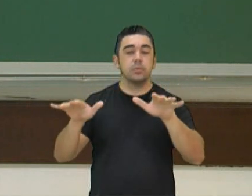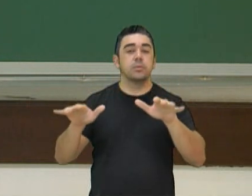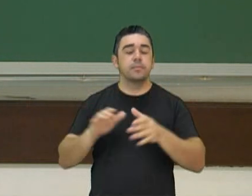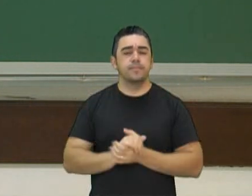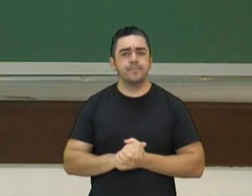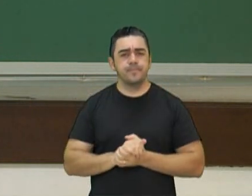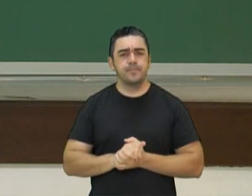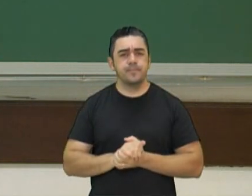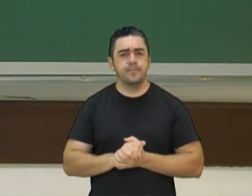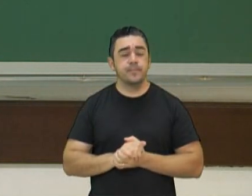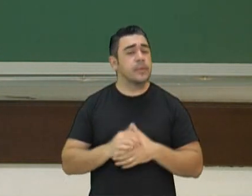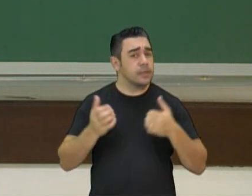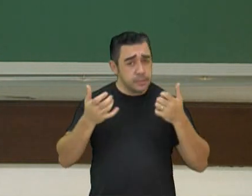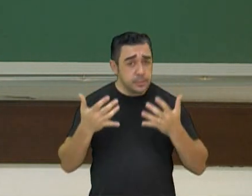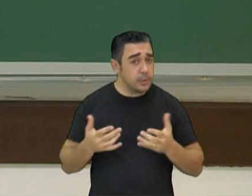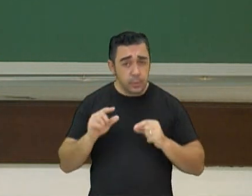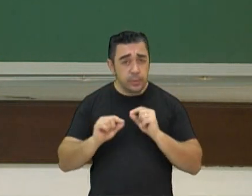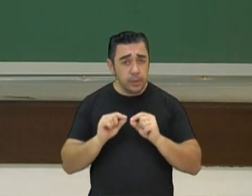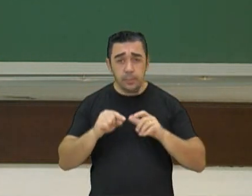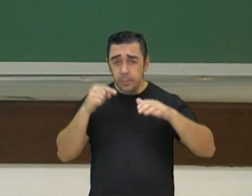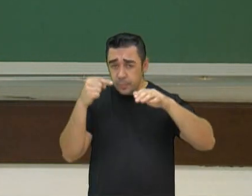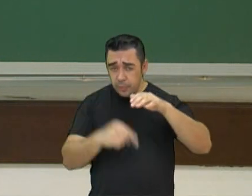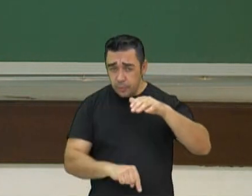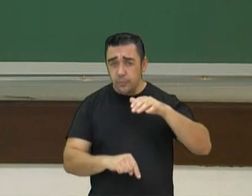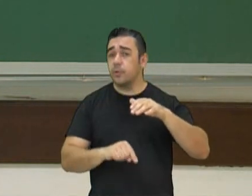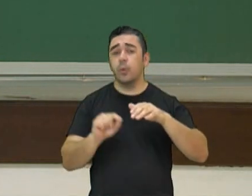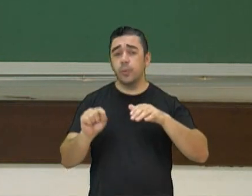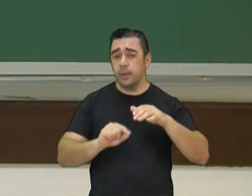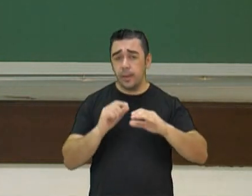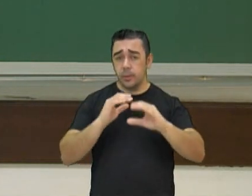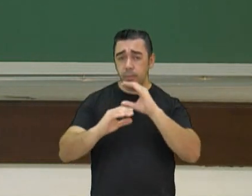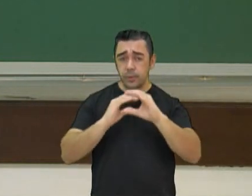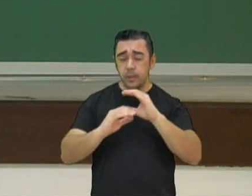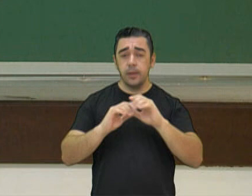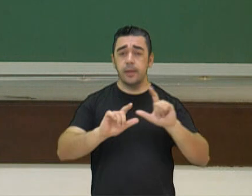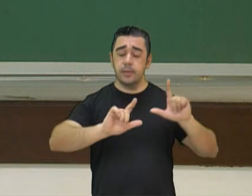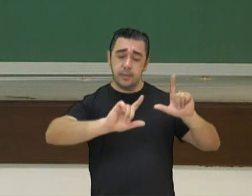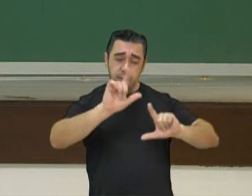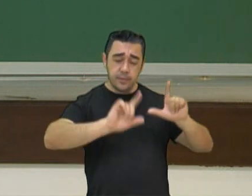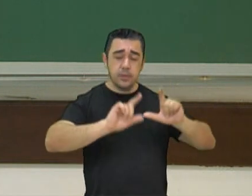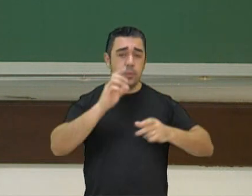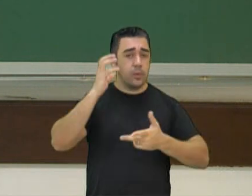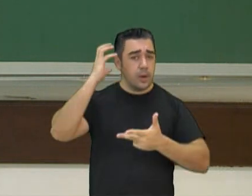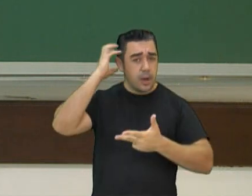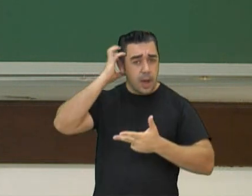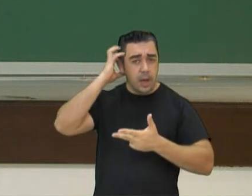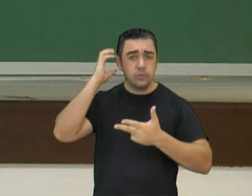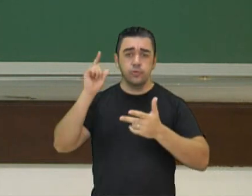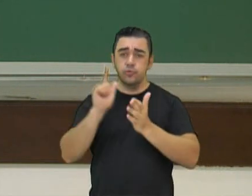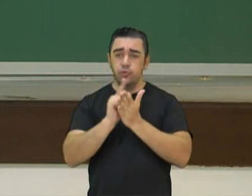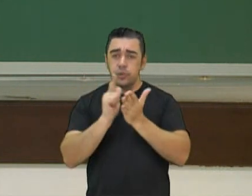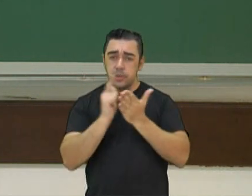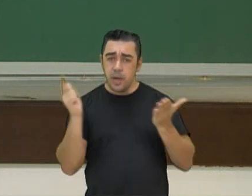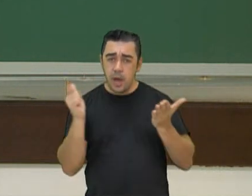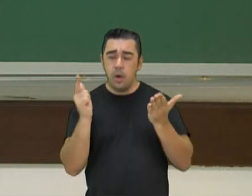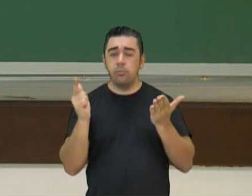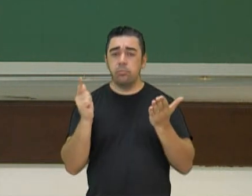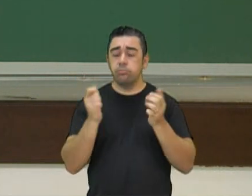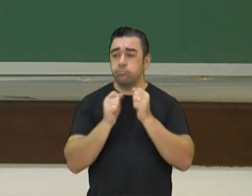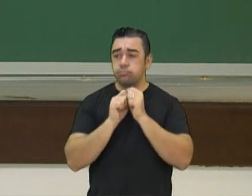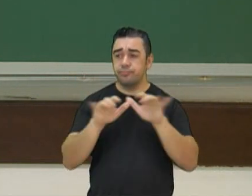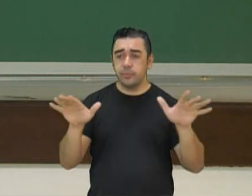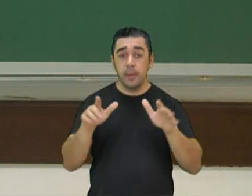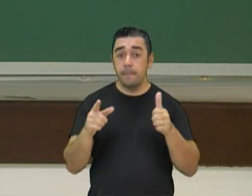começou a falar mais aprofundadamente sobre esses meios, né? A TV, o rádio, o jornal, esses que